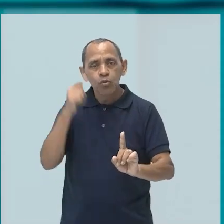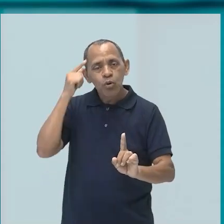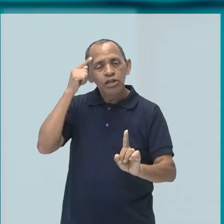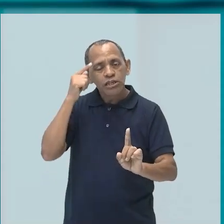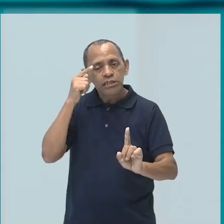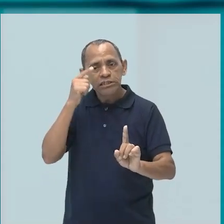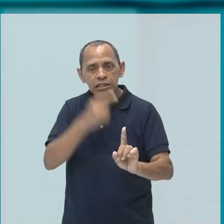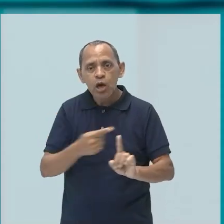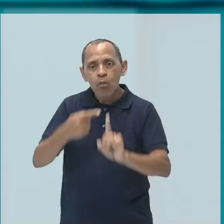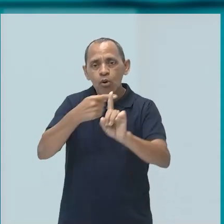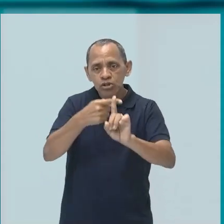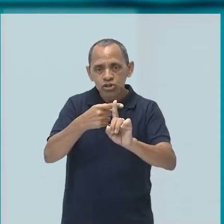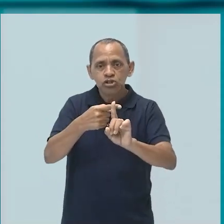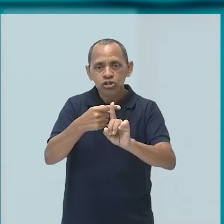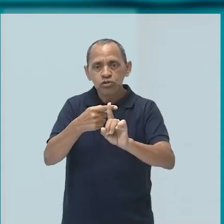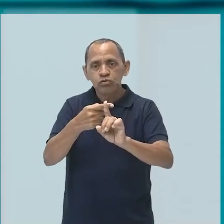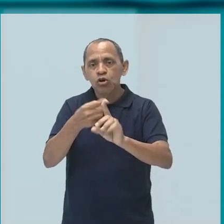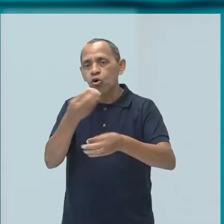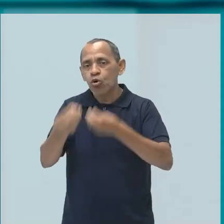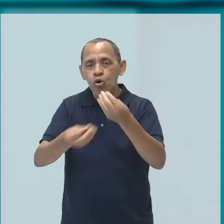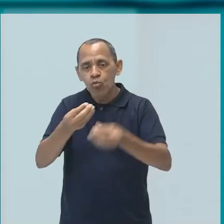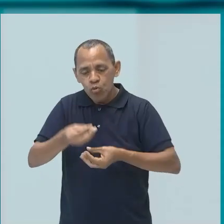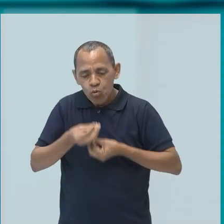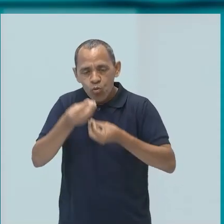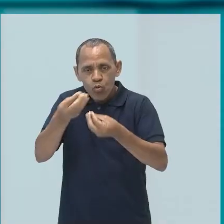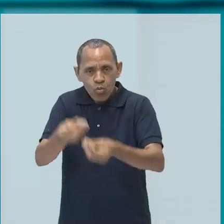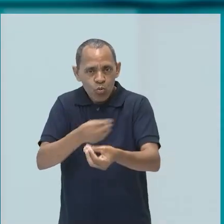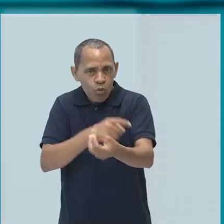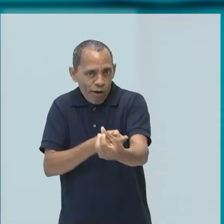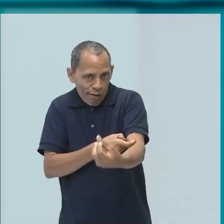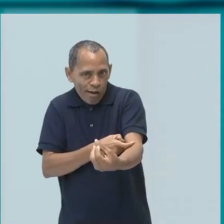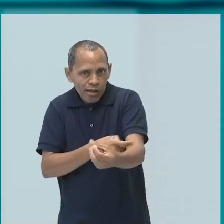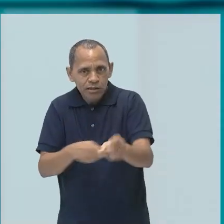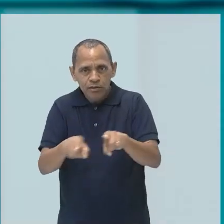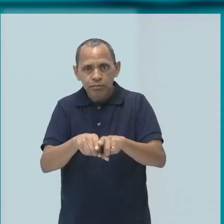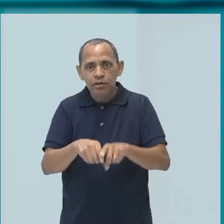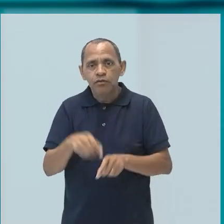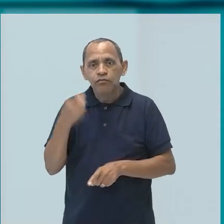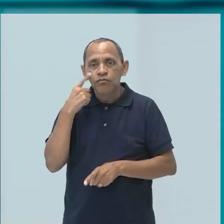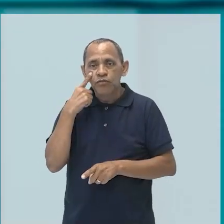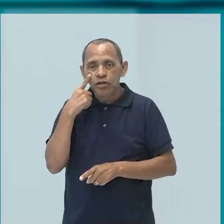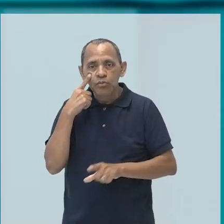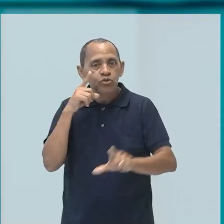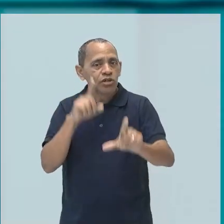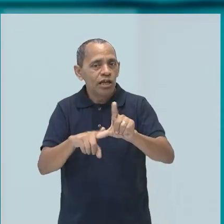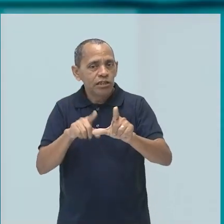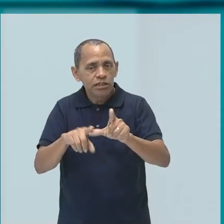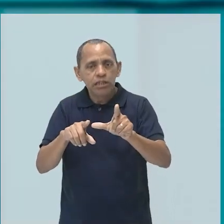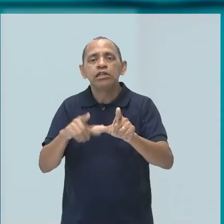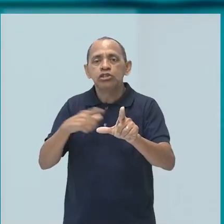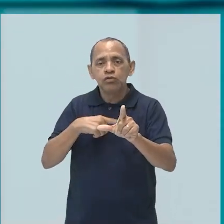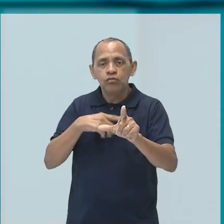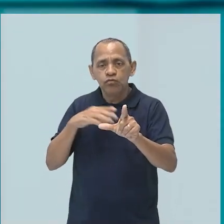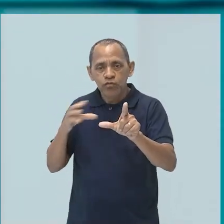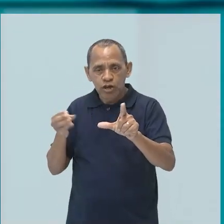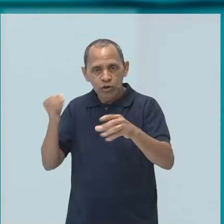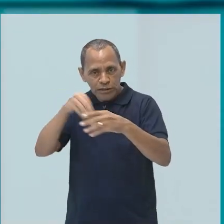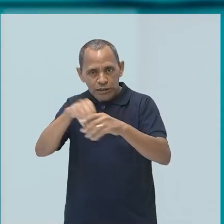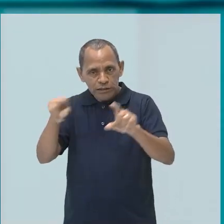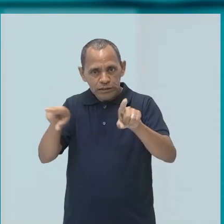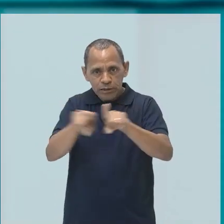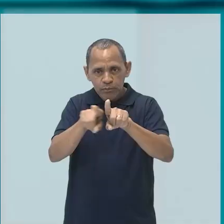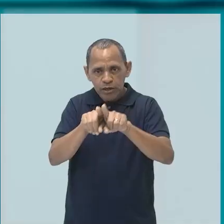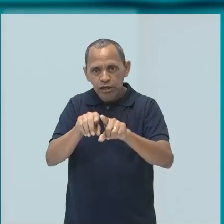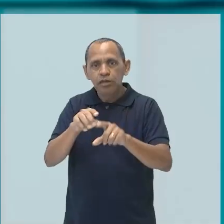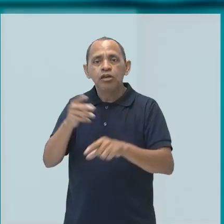para a ideia de doar sangue. Vimos que as letras flutuantes acrescentaram informações importantes, como a